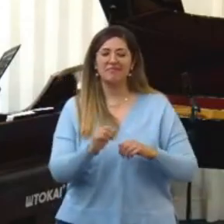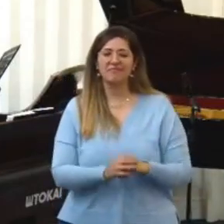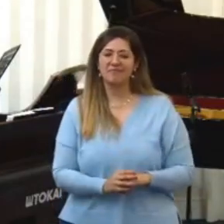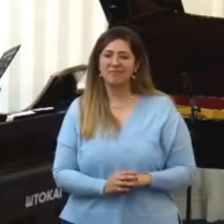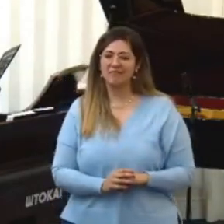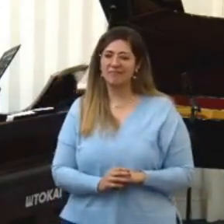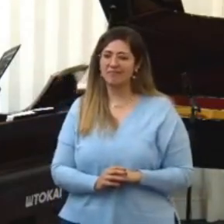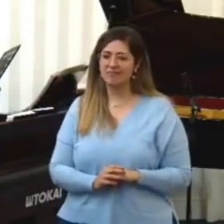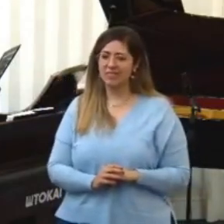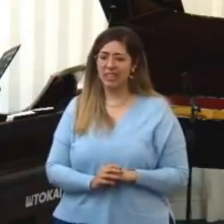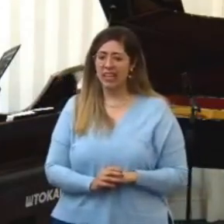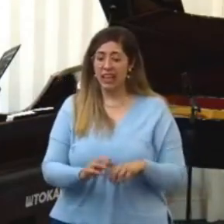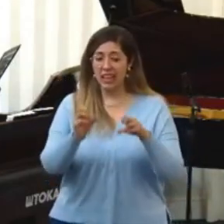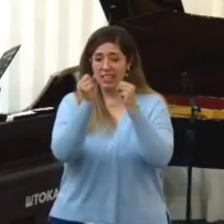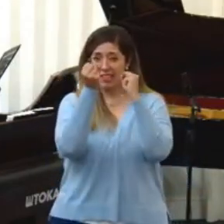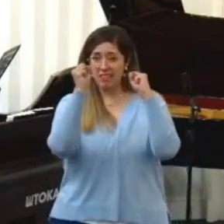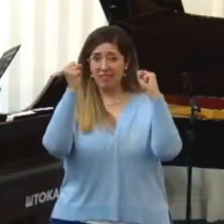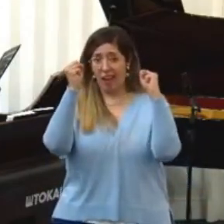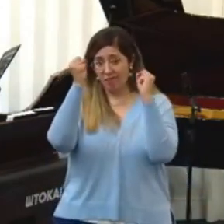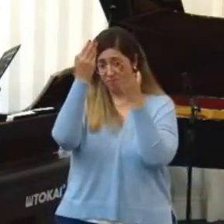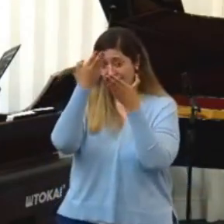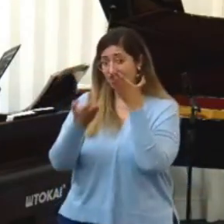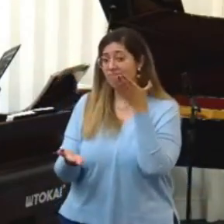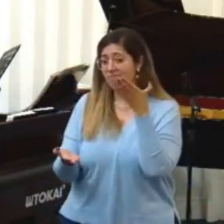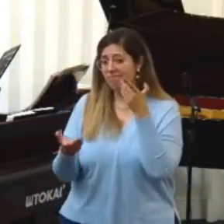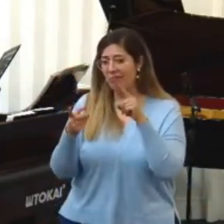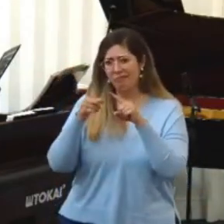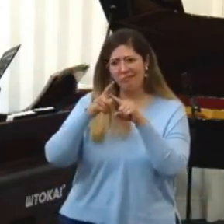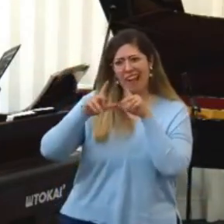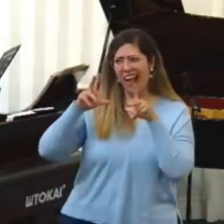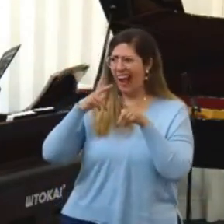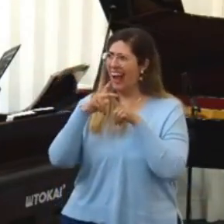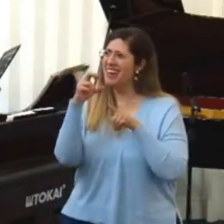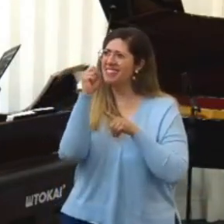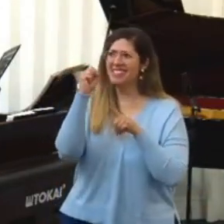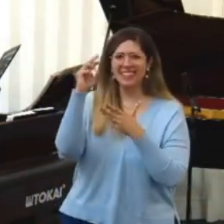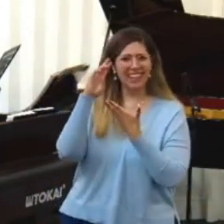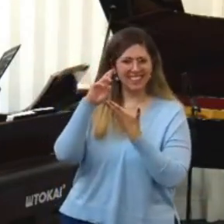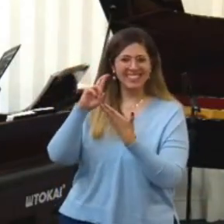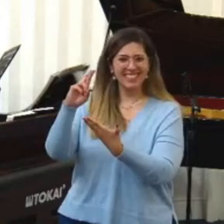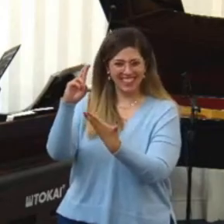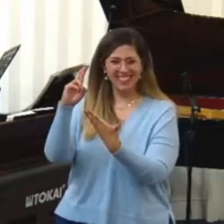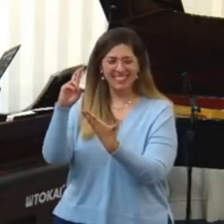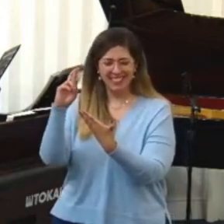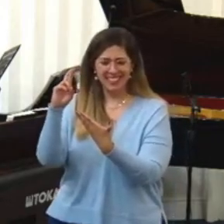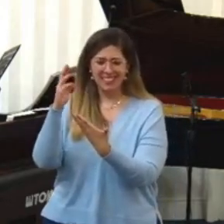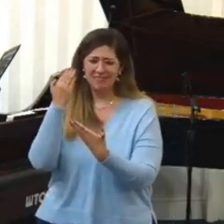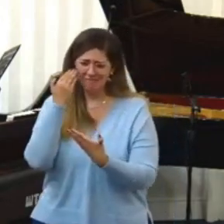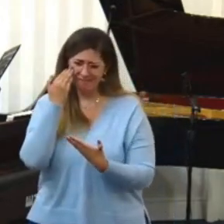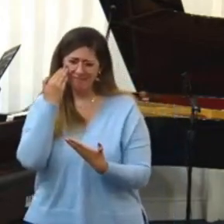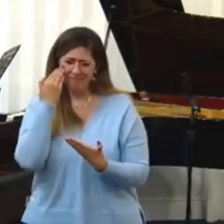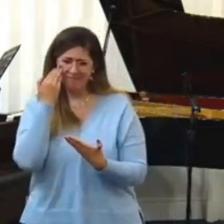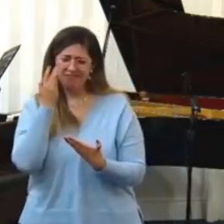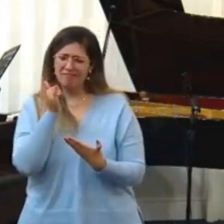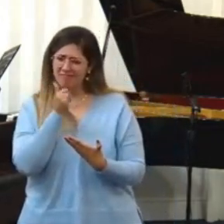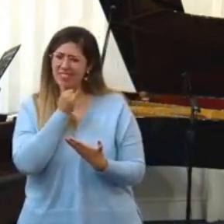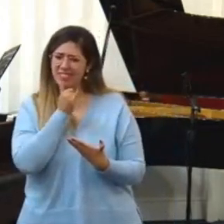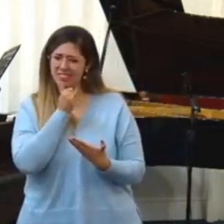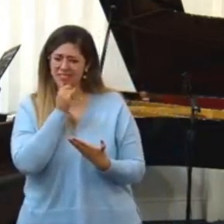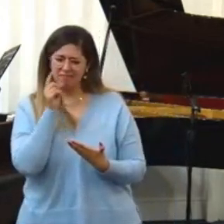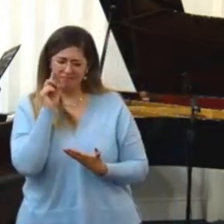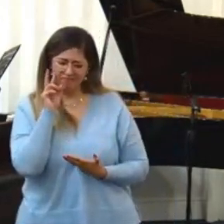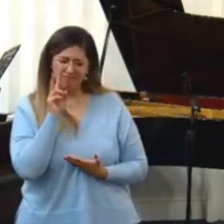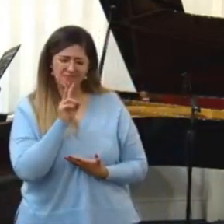A derrota desse homem trouxe a vitória de Deus. A vitória de Deus é triste aqui, porque é uma